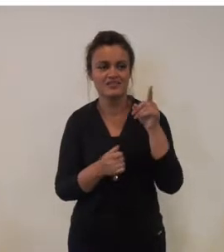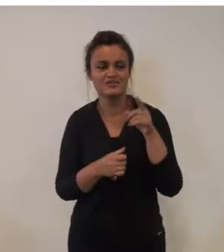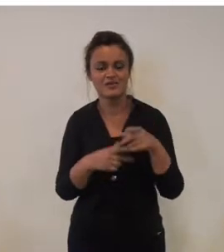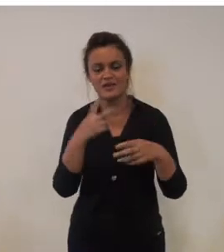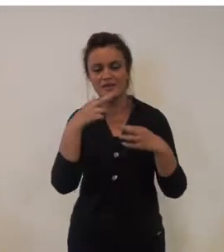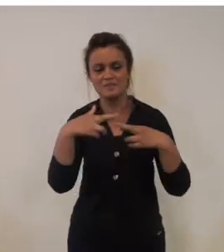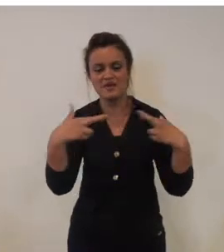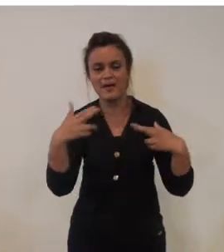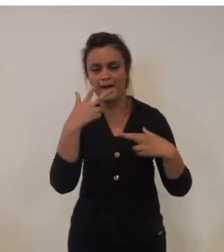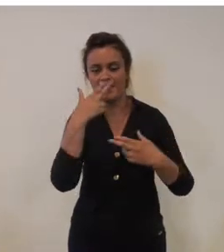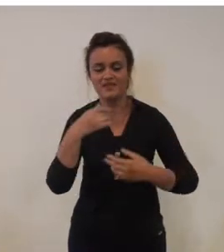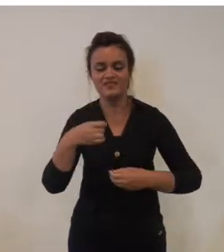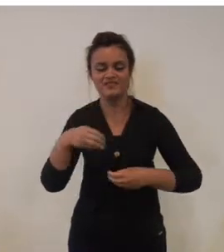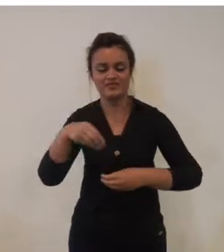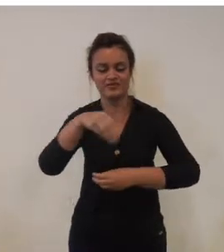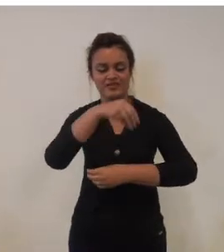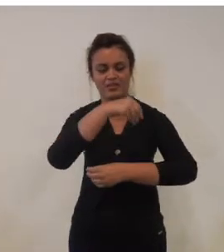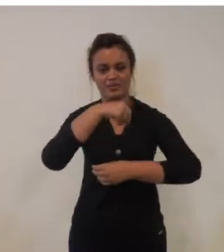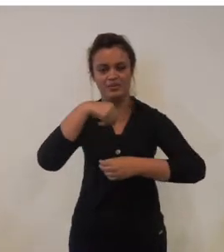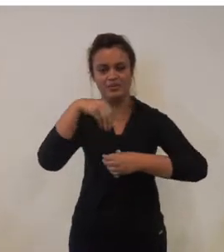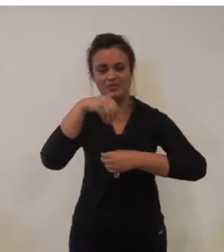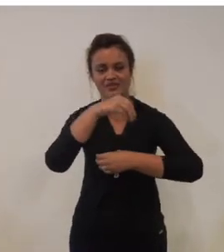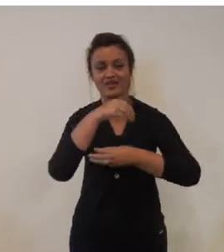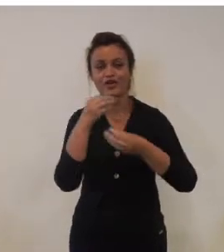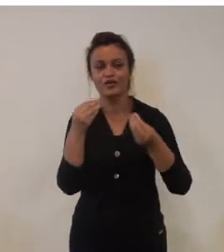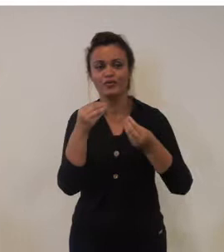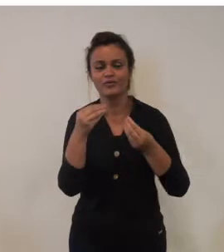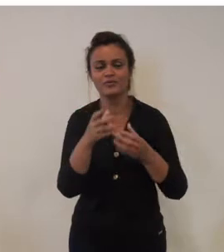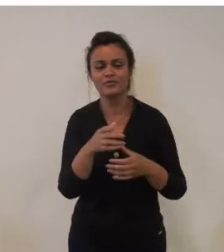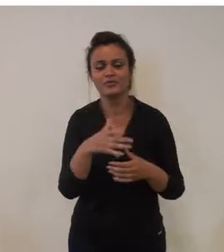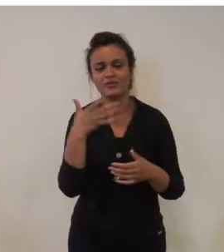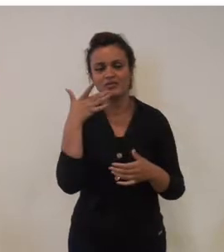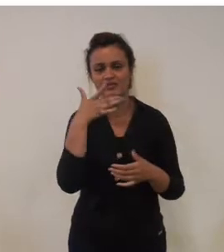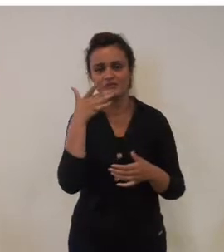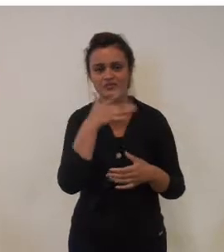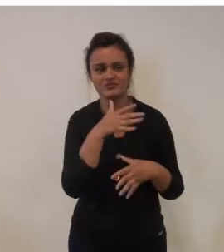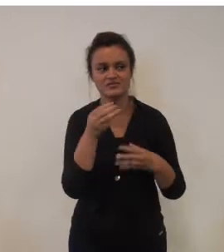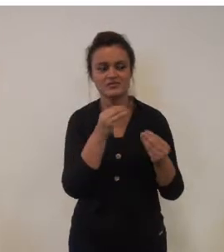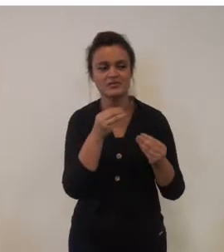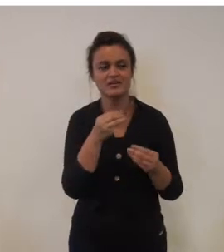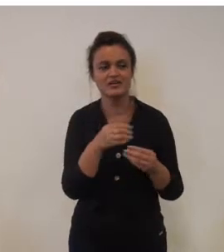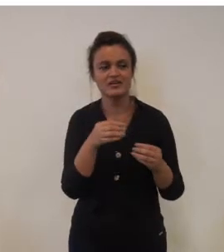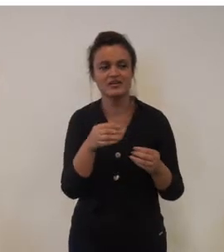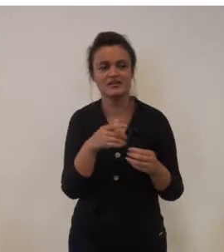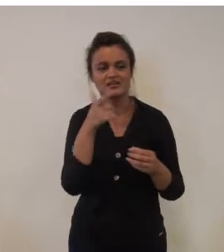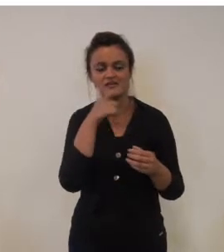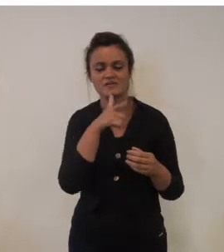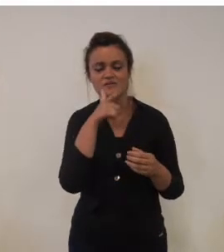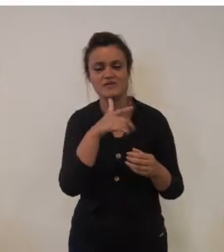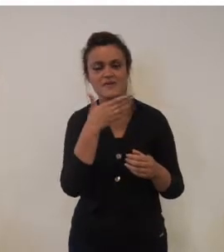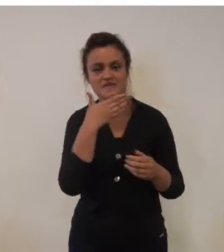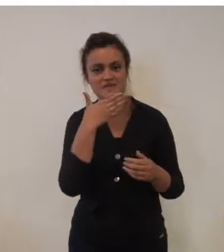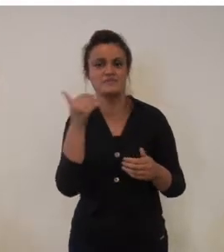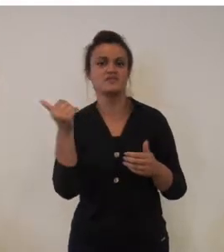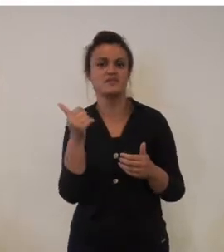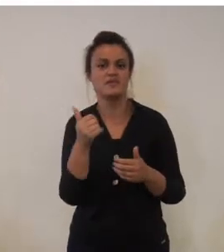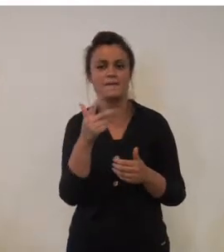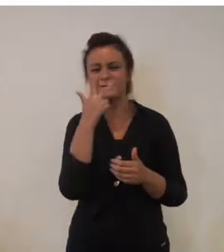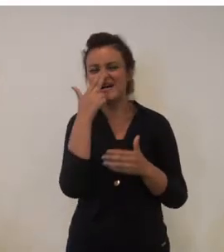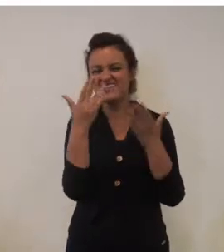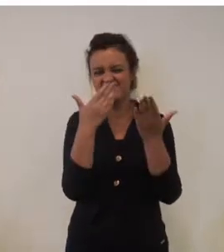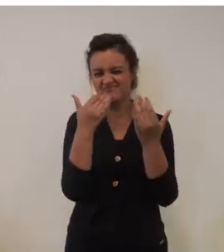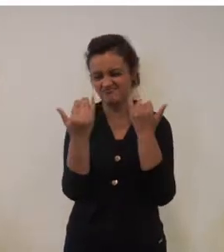molho que você vai colocar nesse espaguete, em termos de dar algum tipo de liga melhor e